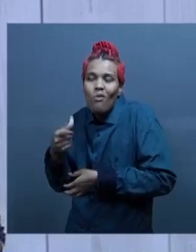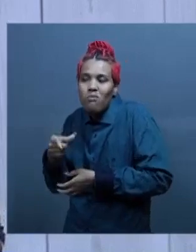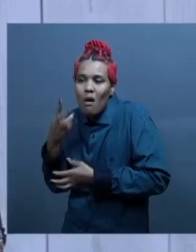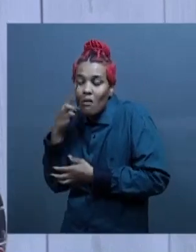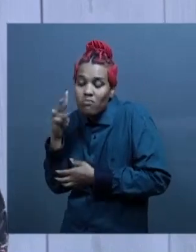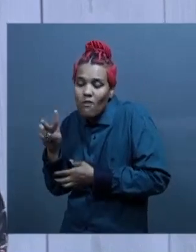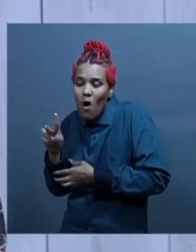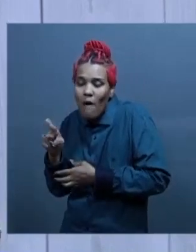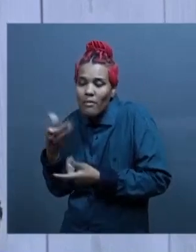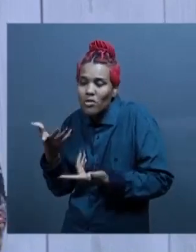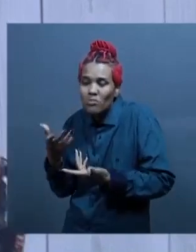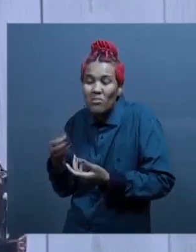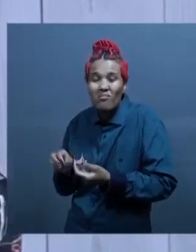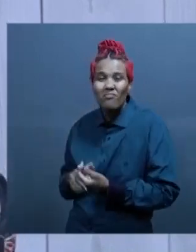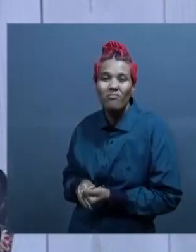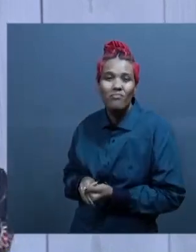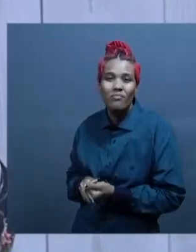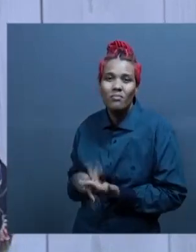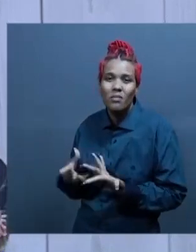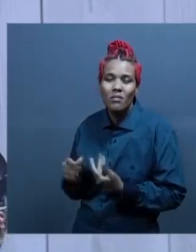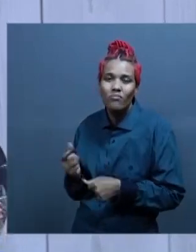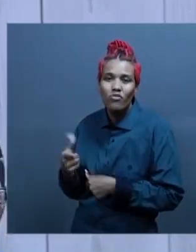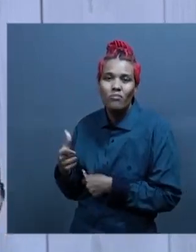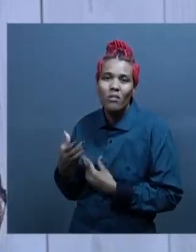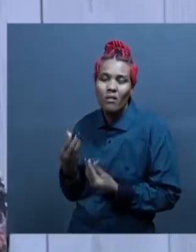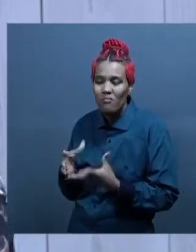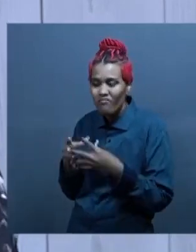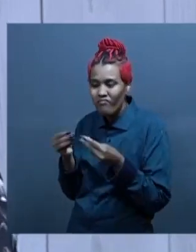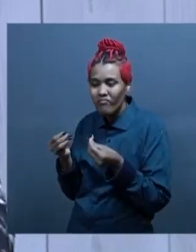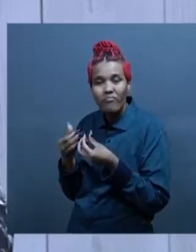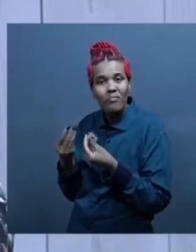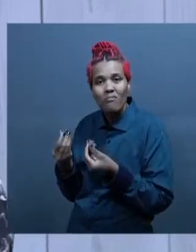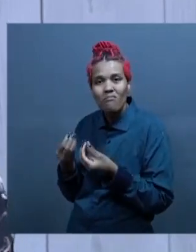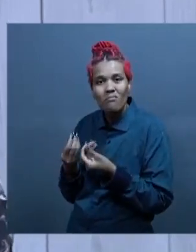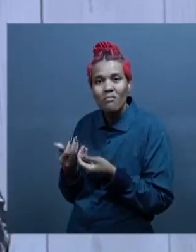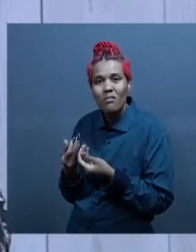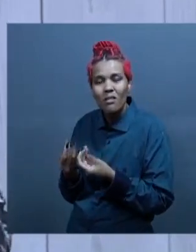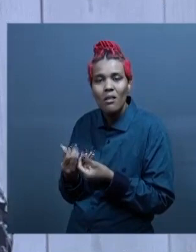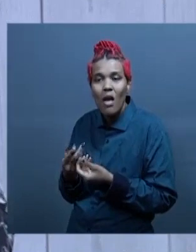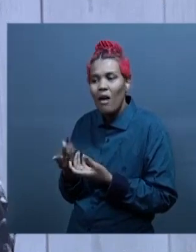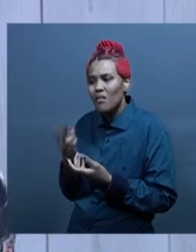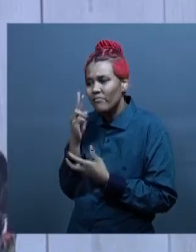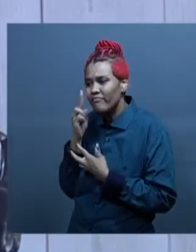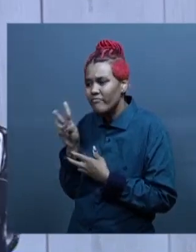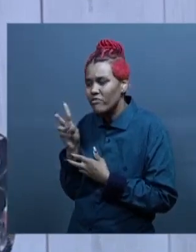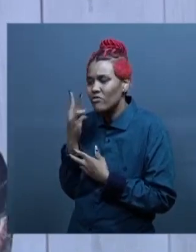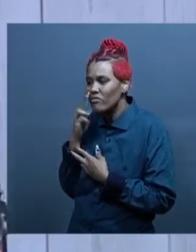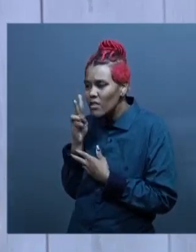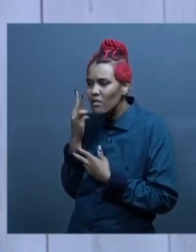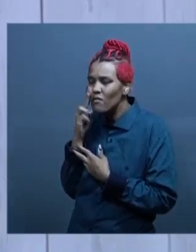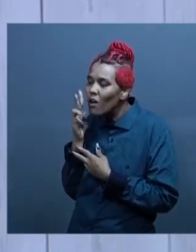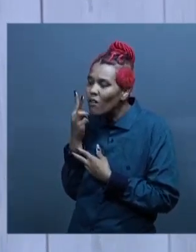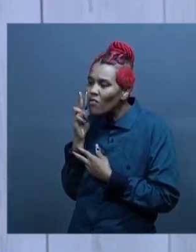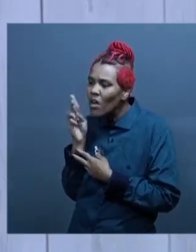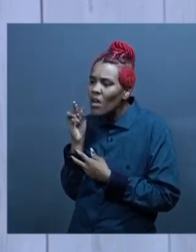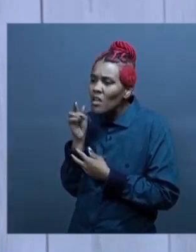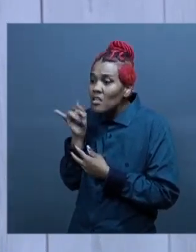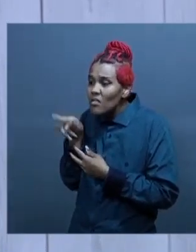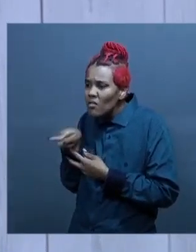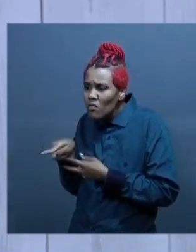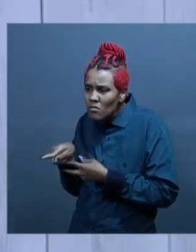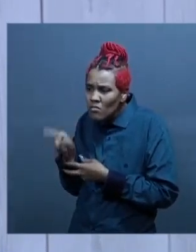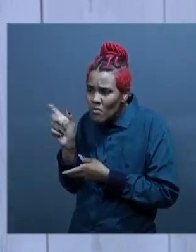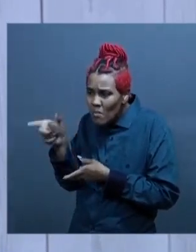ampas ao público ele está no visual ele está naquela coisa do que pega ele naqueles primeiros